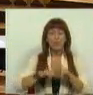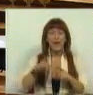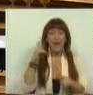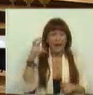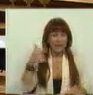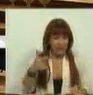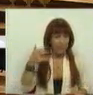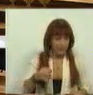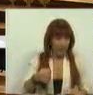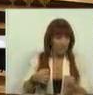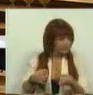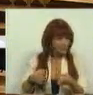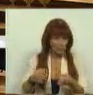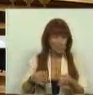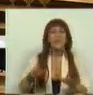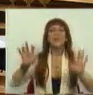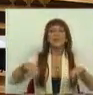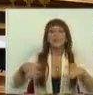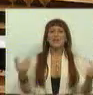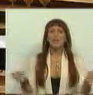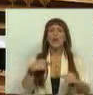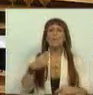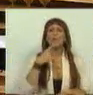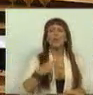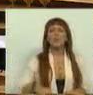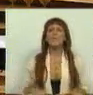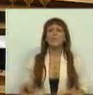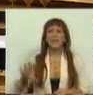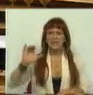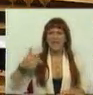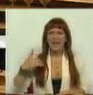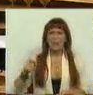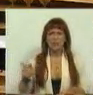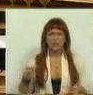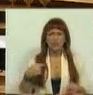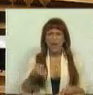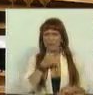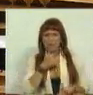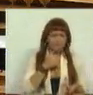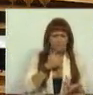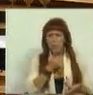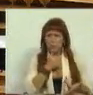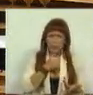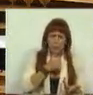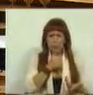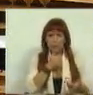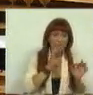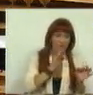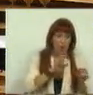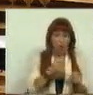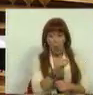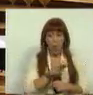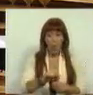RTP? Não. E já agora, para terminar, pergunto-lhe, o CDS já se decidiu, está a favor ou está